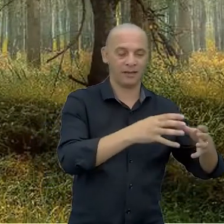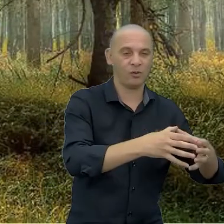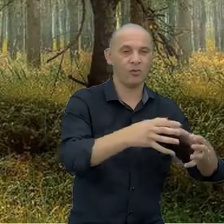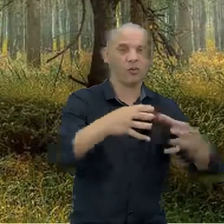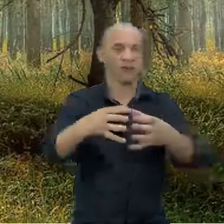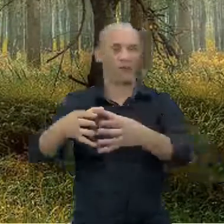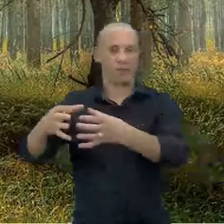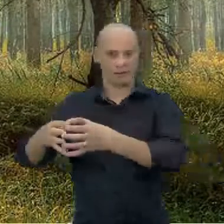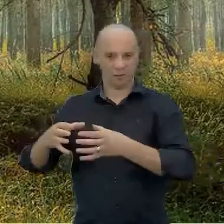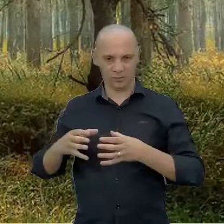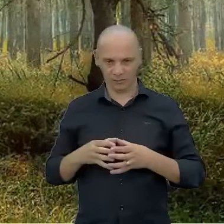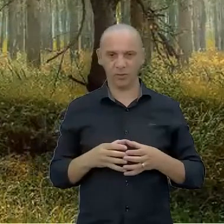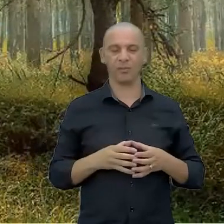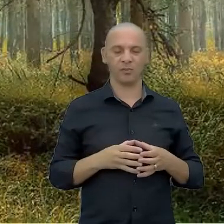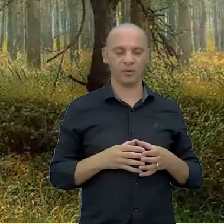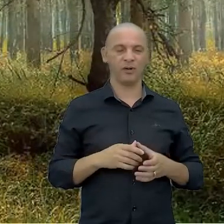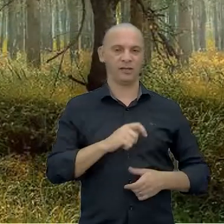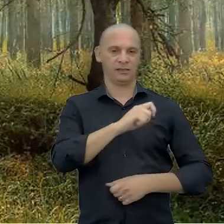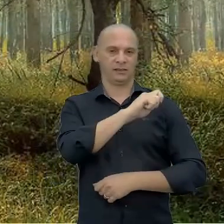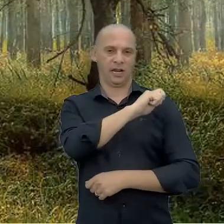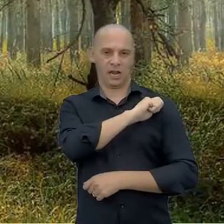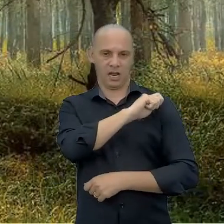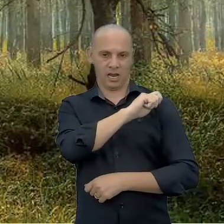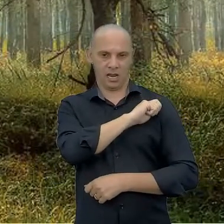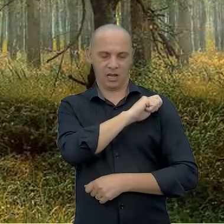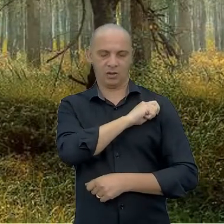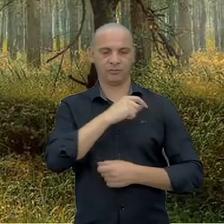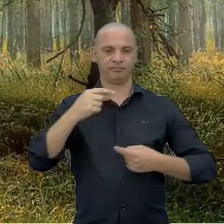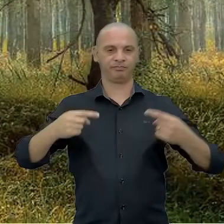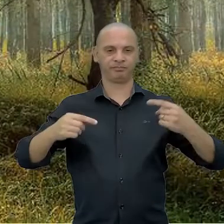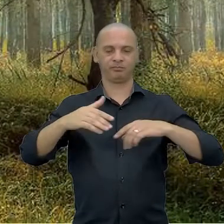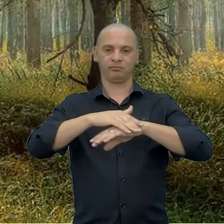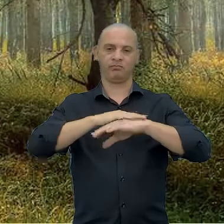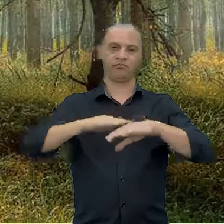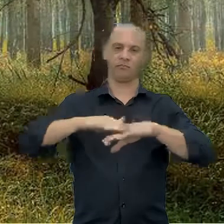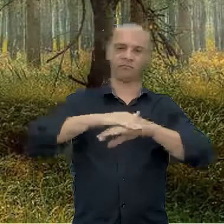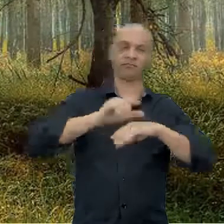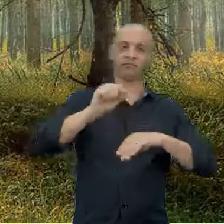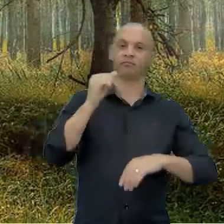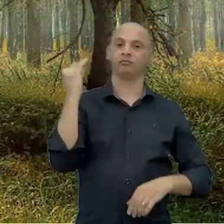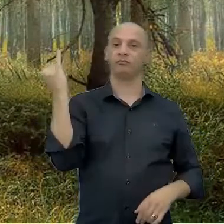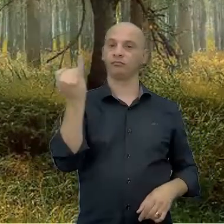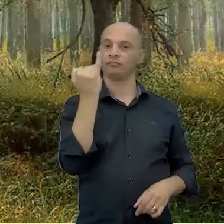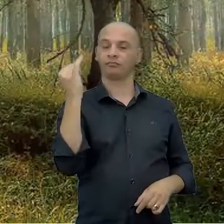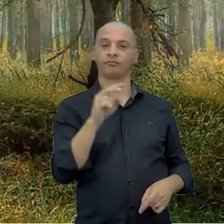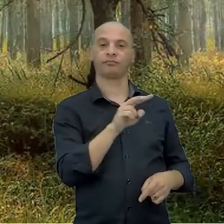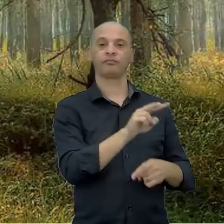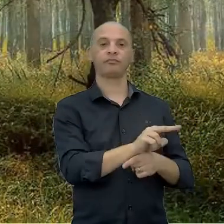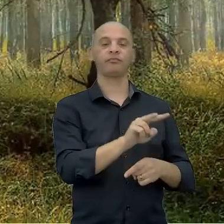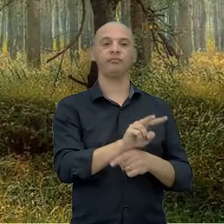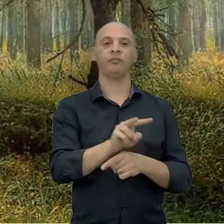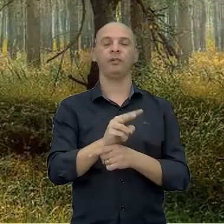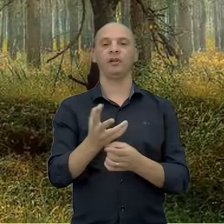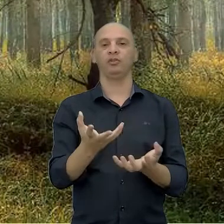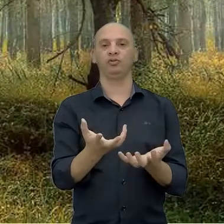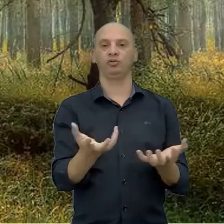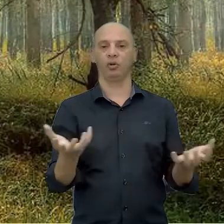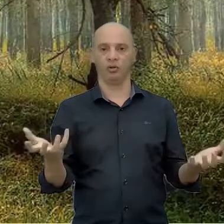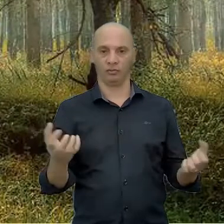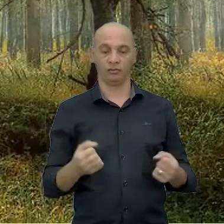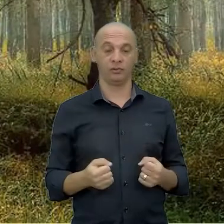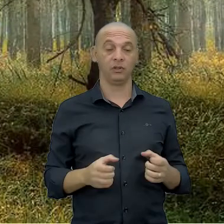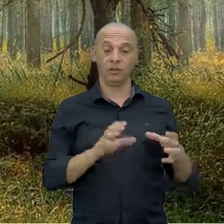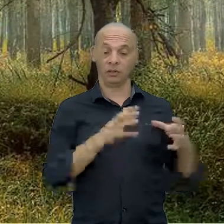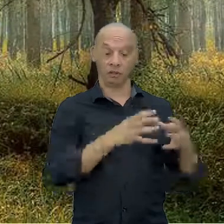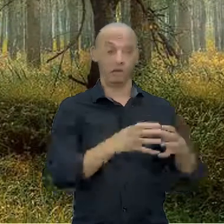em grupos para que seja realizada uma discussão sobre a importância da preservação dos solos. Peça que